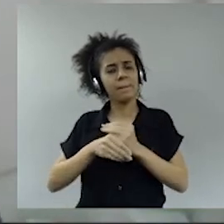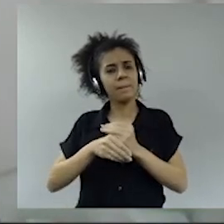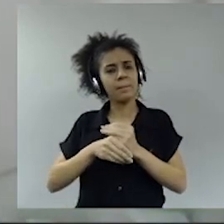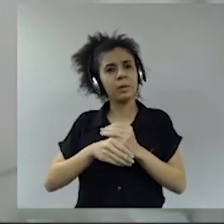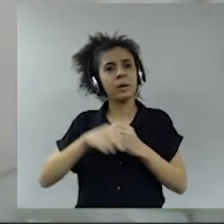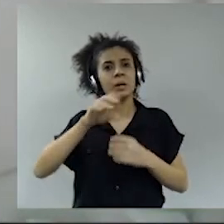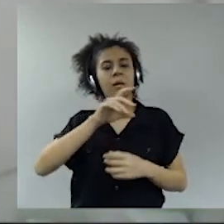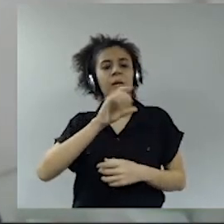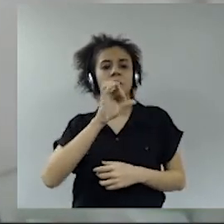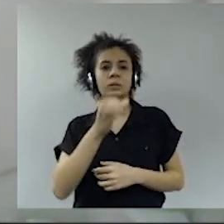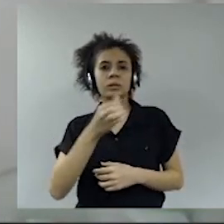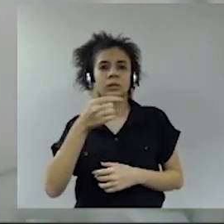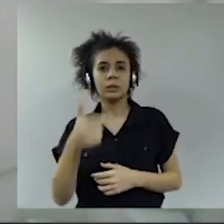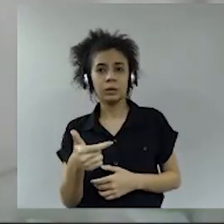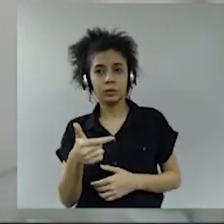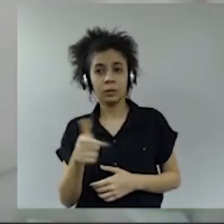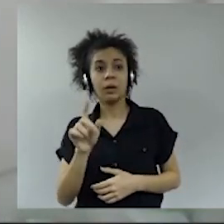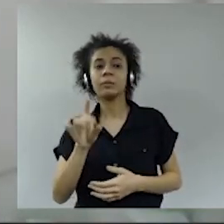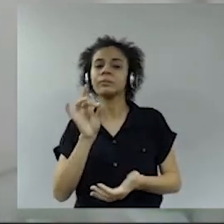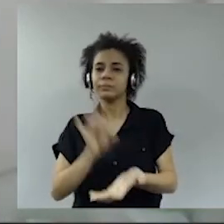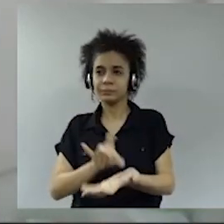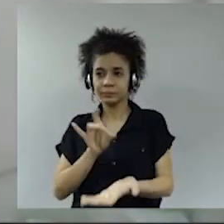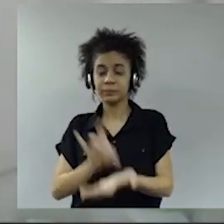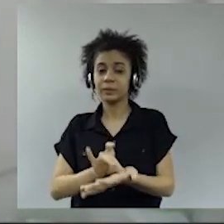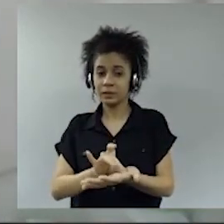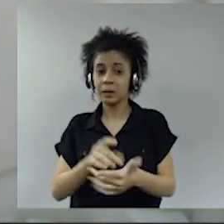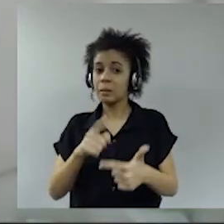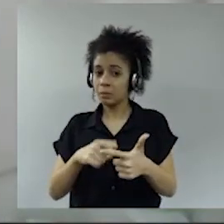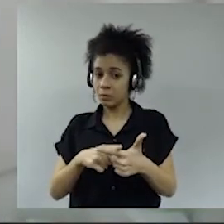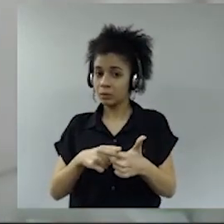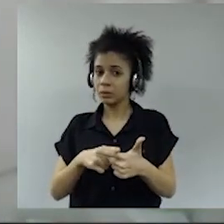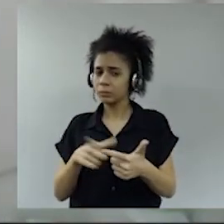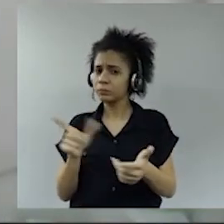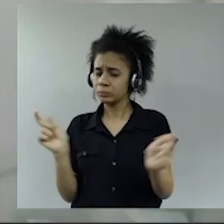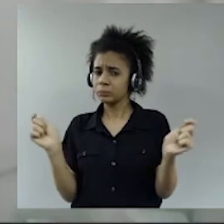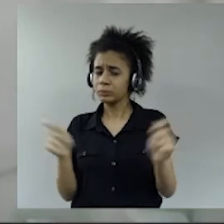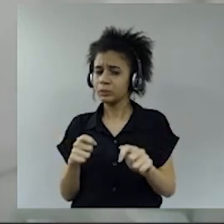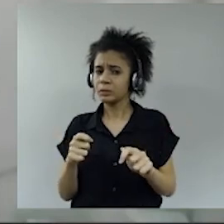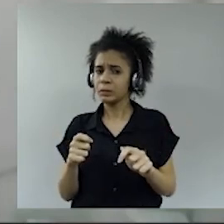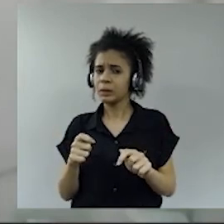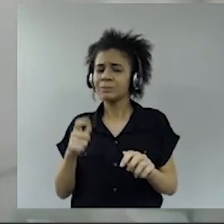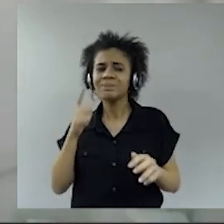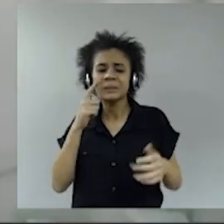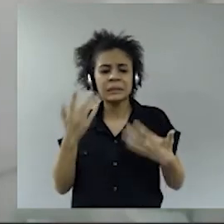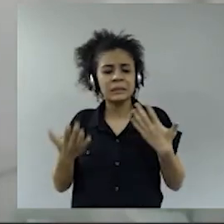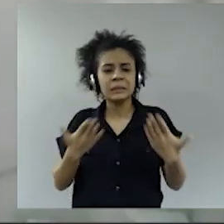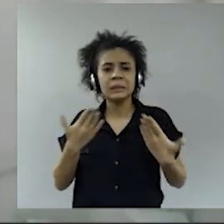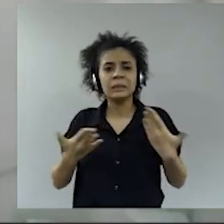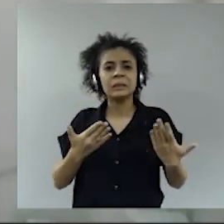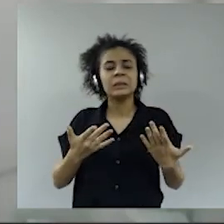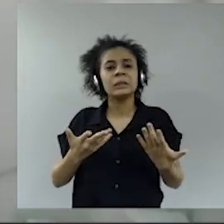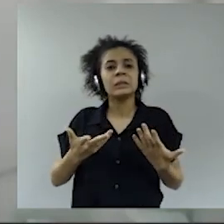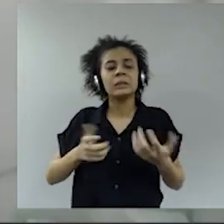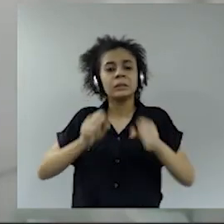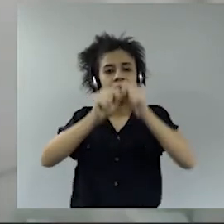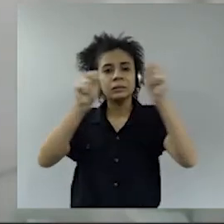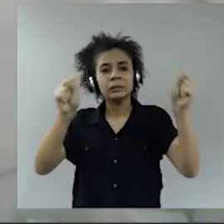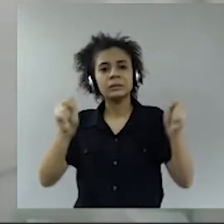Resolução 62. E é verdade, porque sob pena de haver uma subversão do